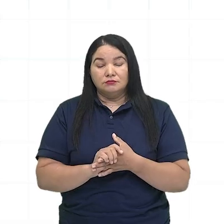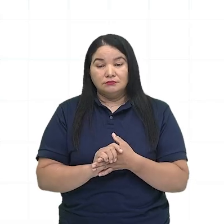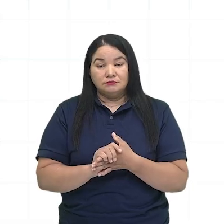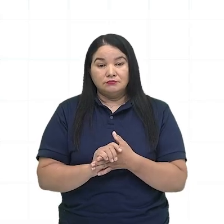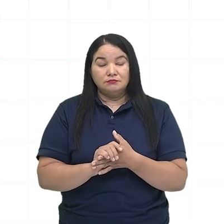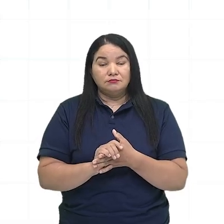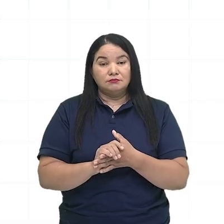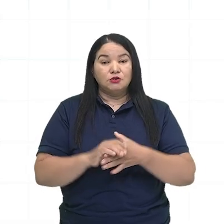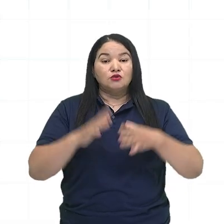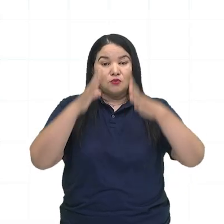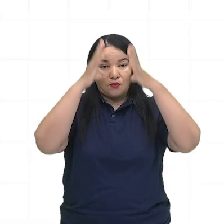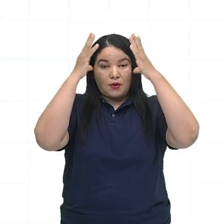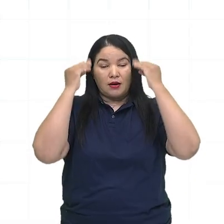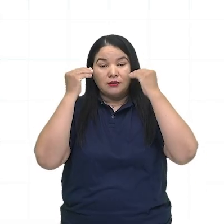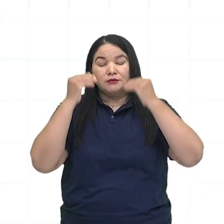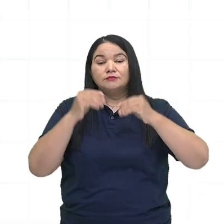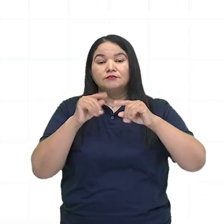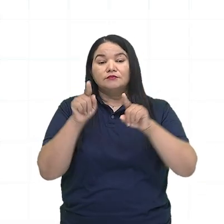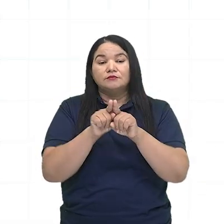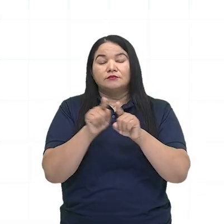aí,